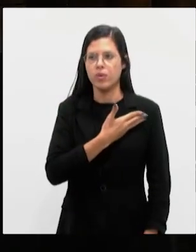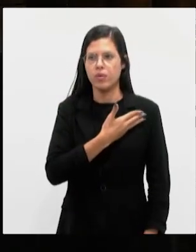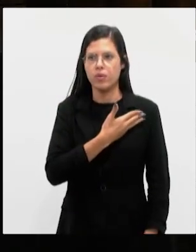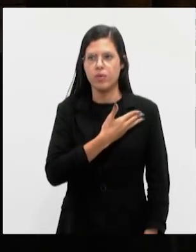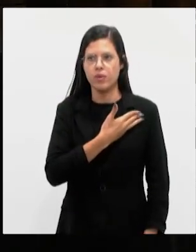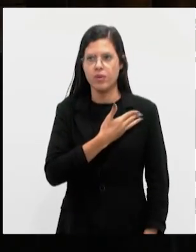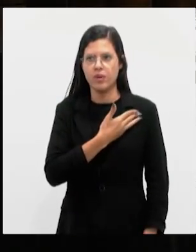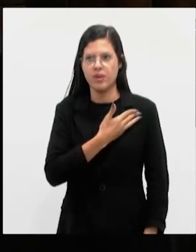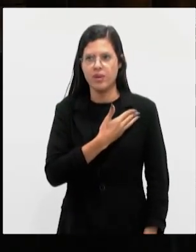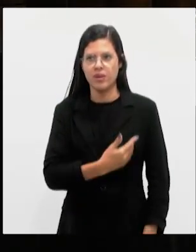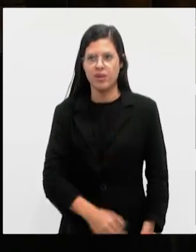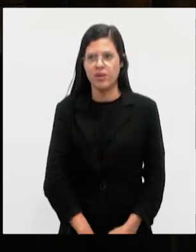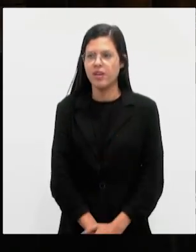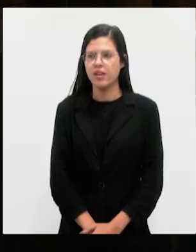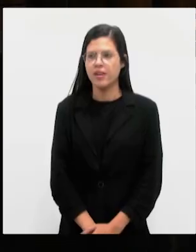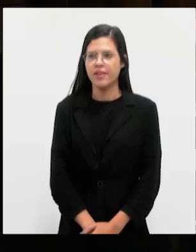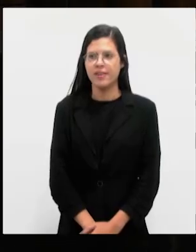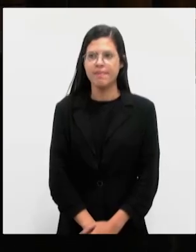Rapaz.